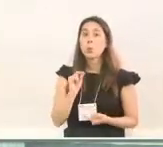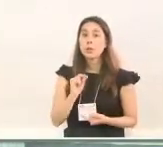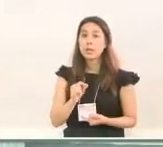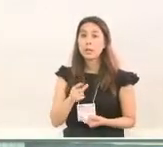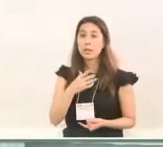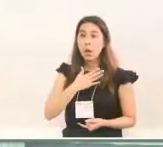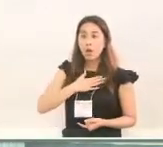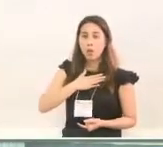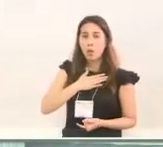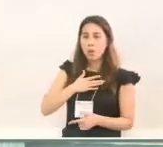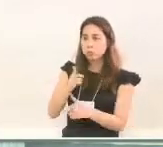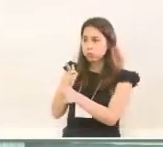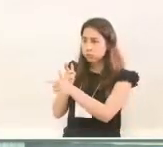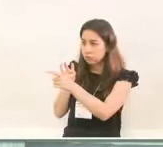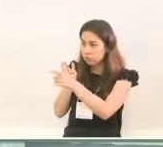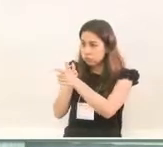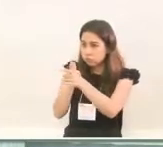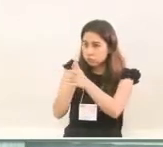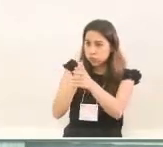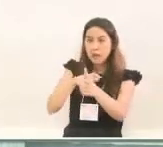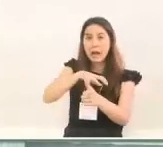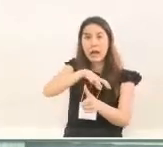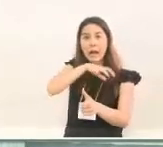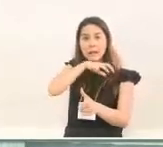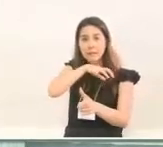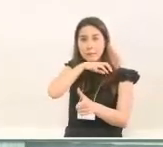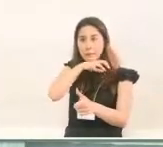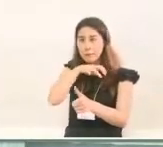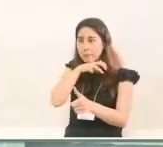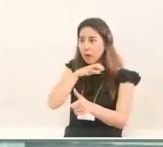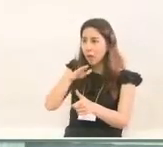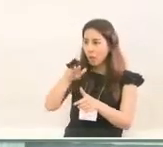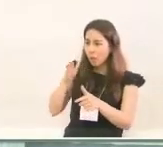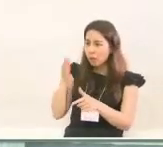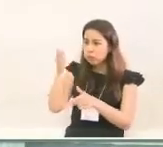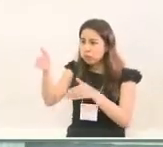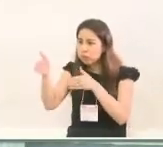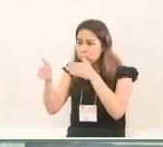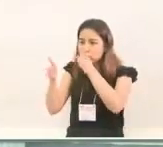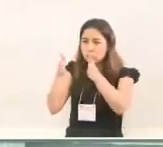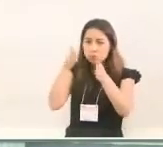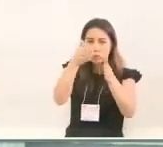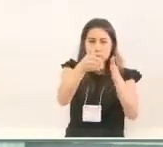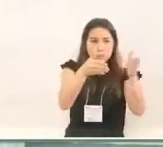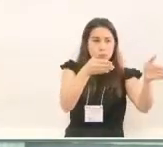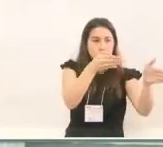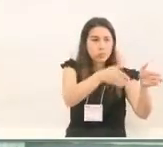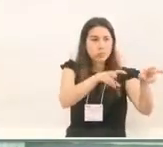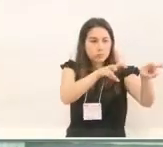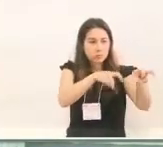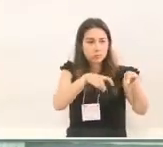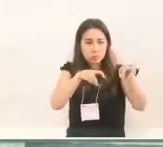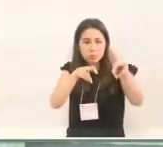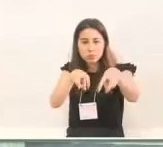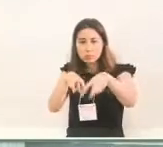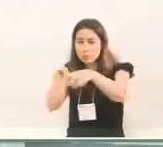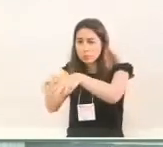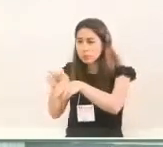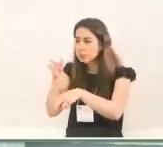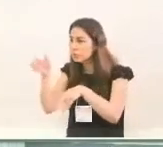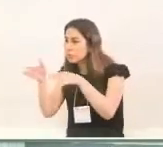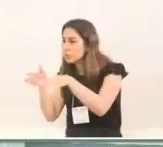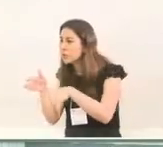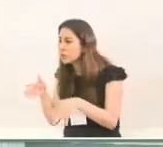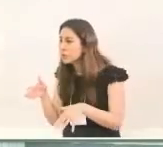seus homens com seus animais devastavam fazenda quando estava atrás de uma caça em vida